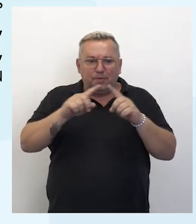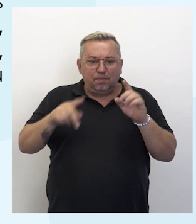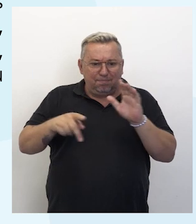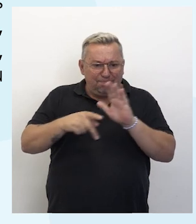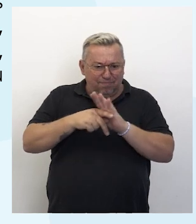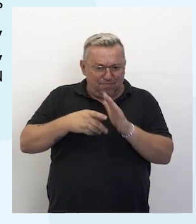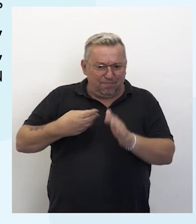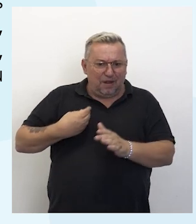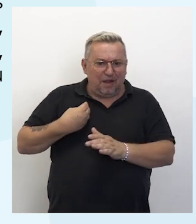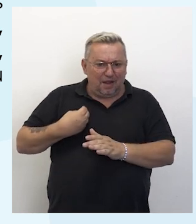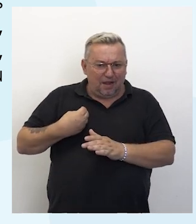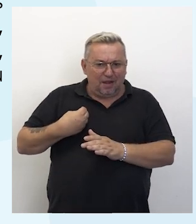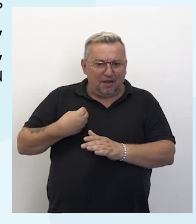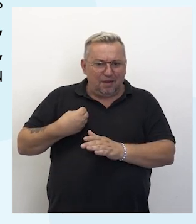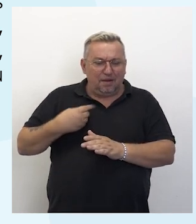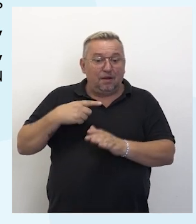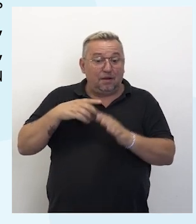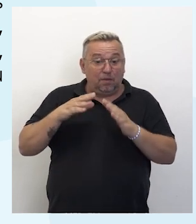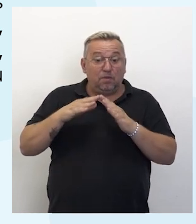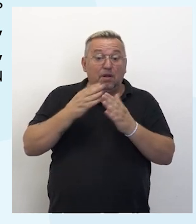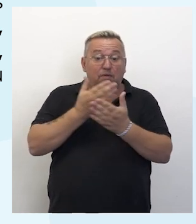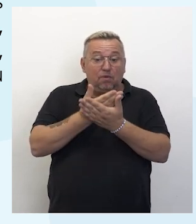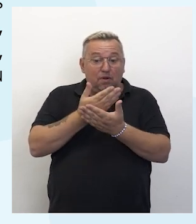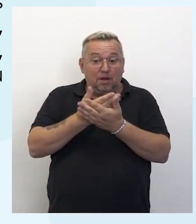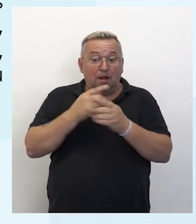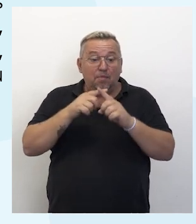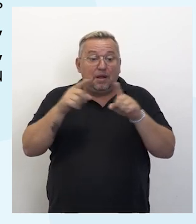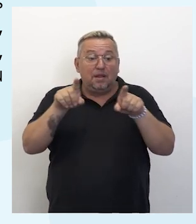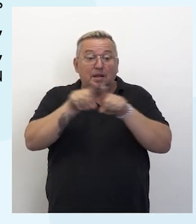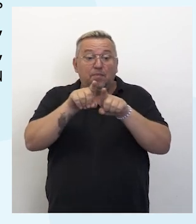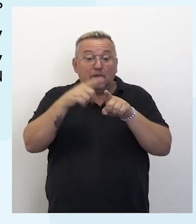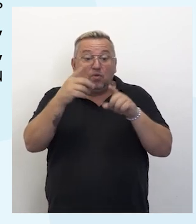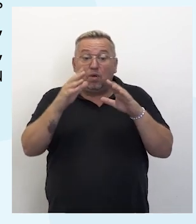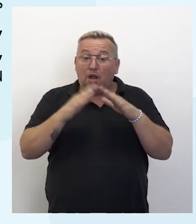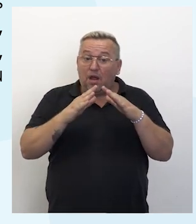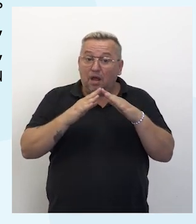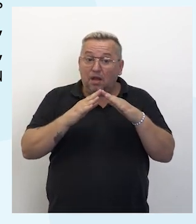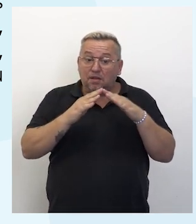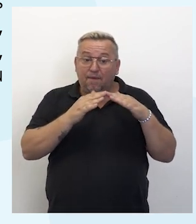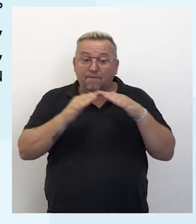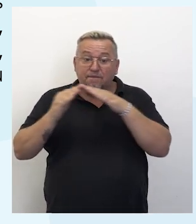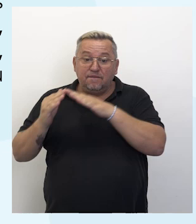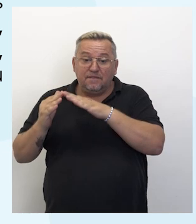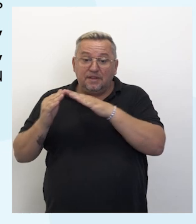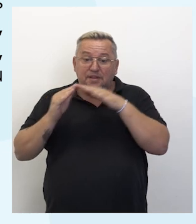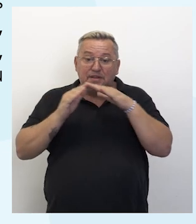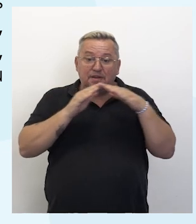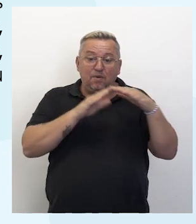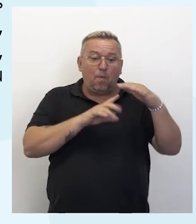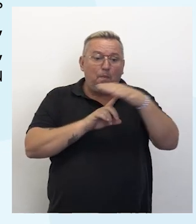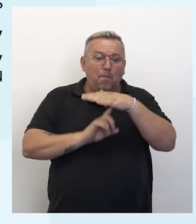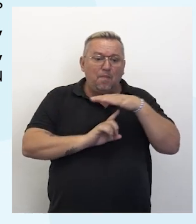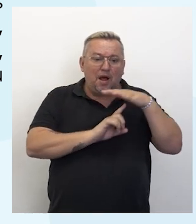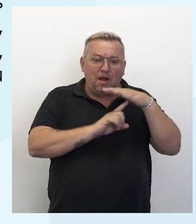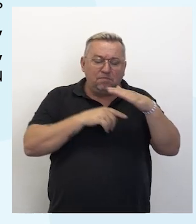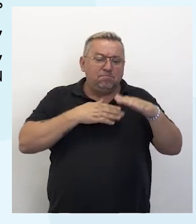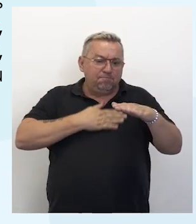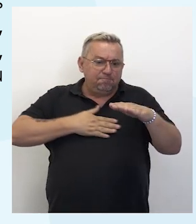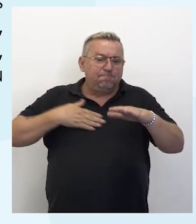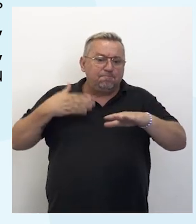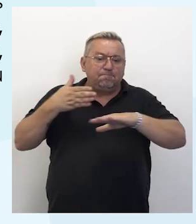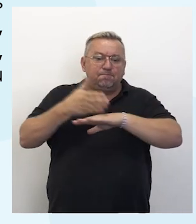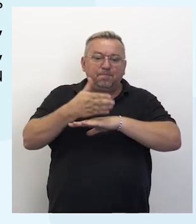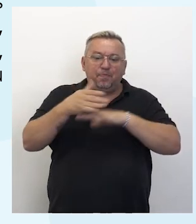parte? Nós temos aí a escola, mas também tem a sua casa, a casa dos seus vizinhos, um parque ao qual você costuma